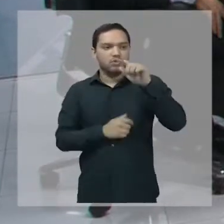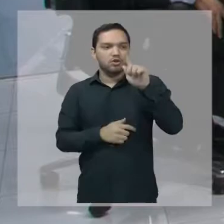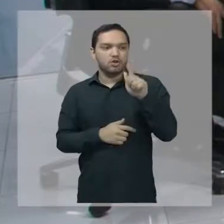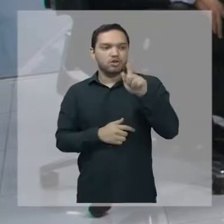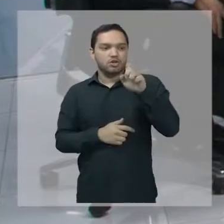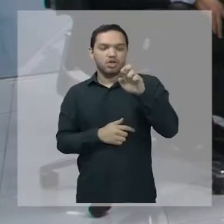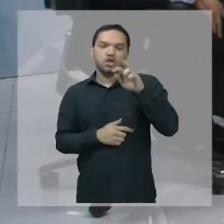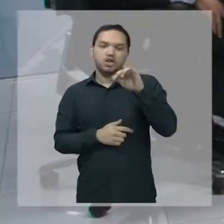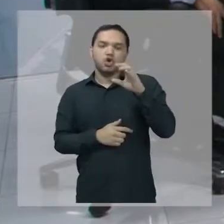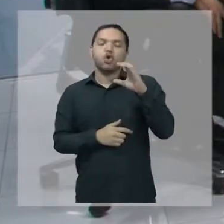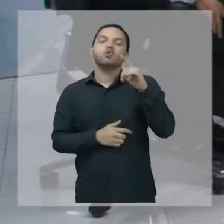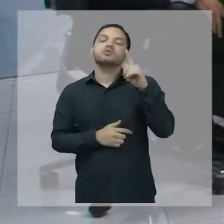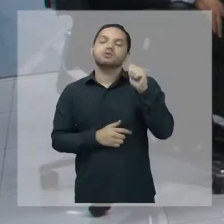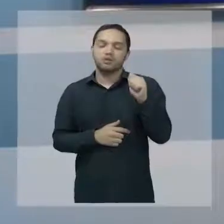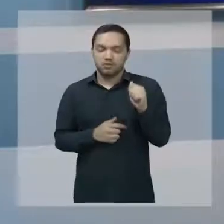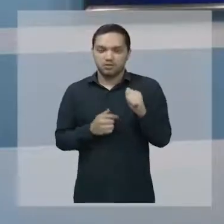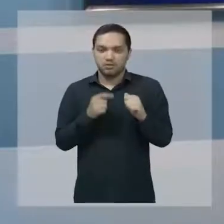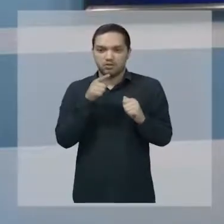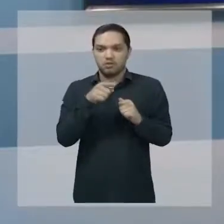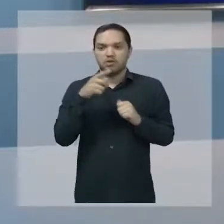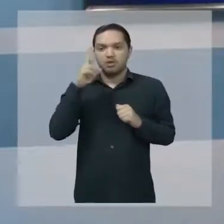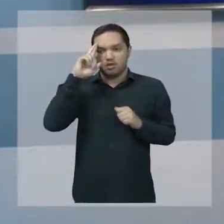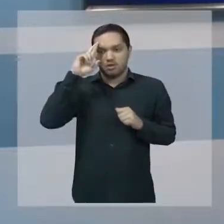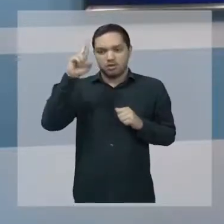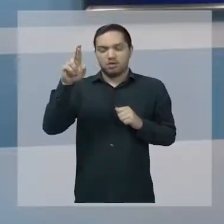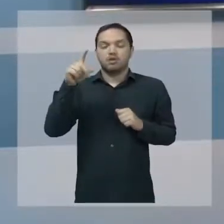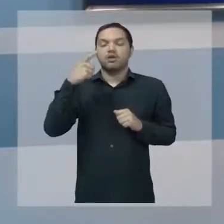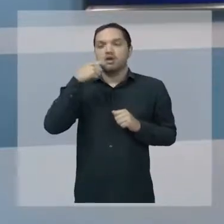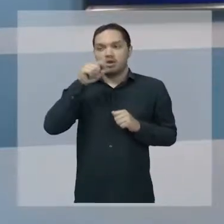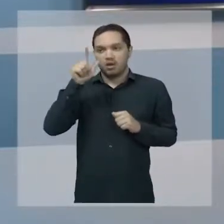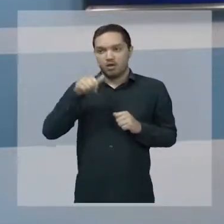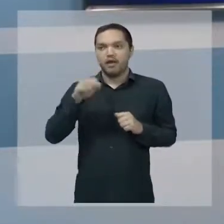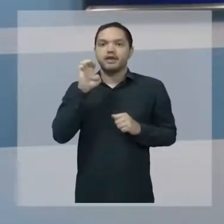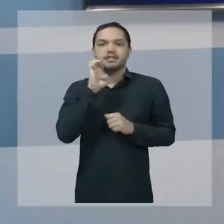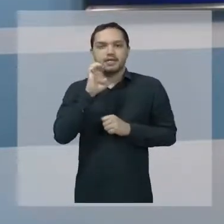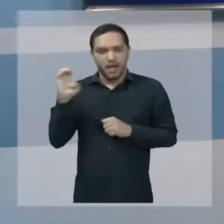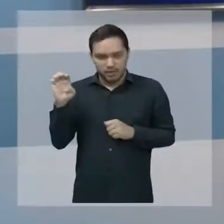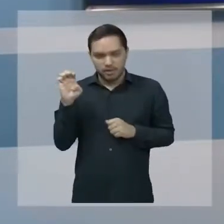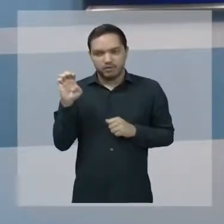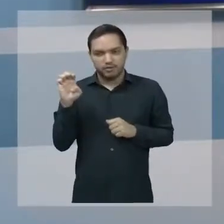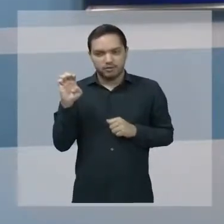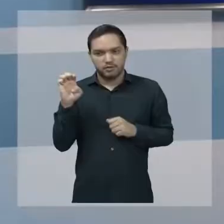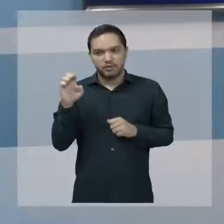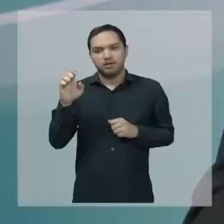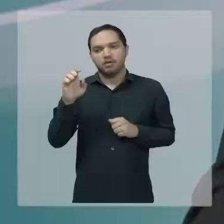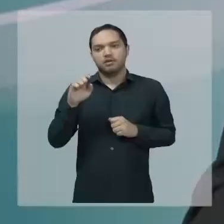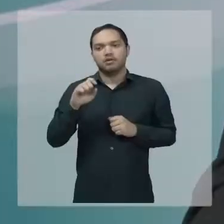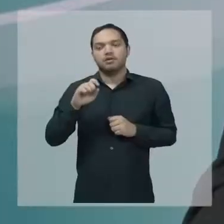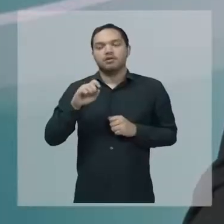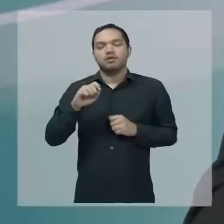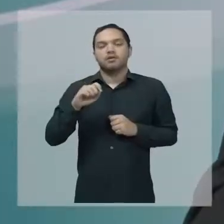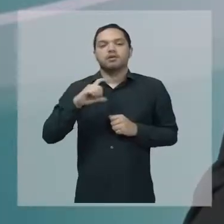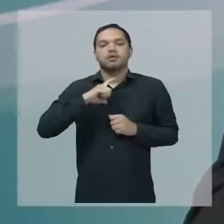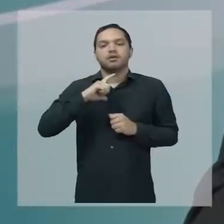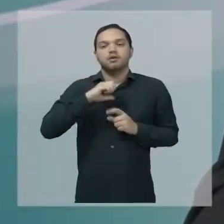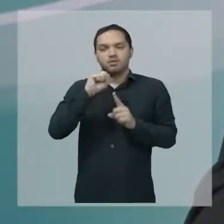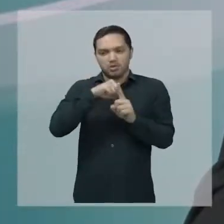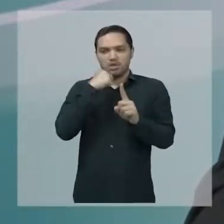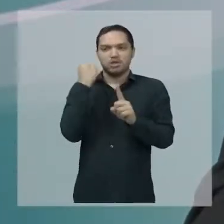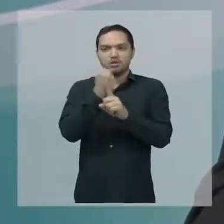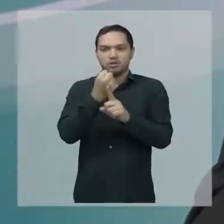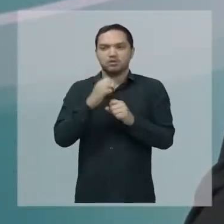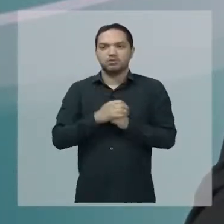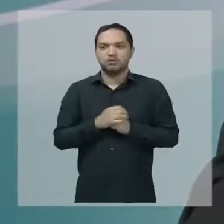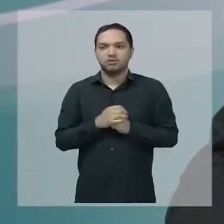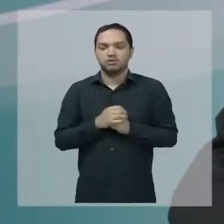ministro, quem deverá governar o país, lá é parlamentarista, será a esquerda, será o socialismo, e não